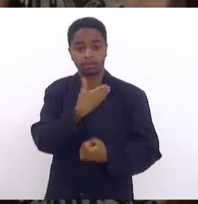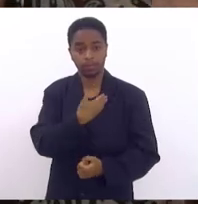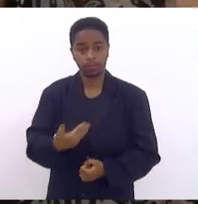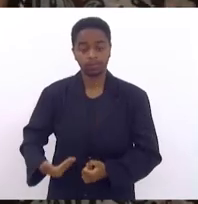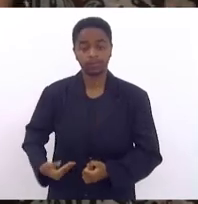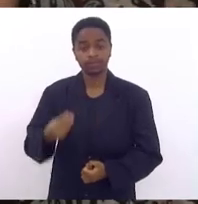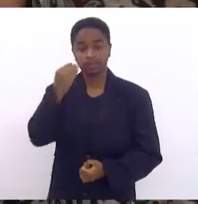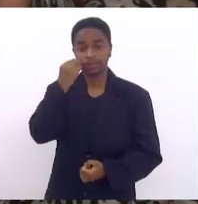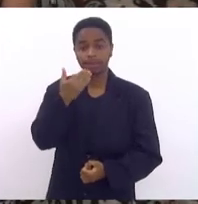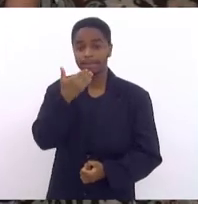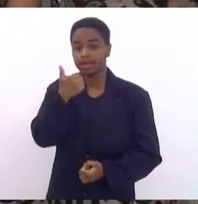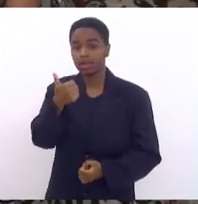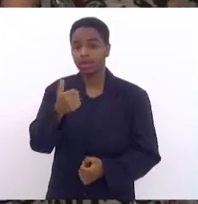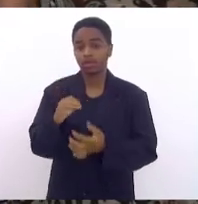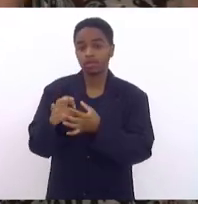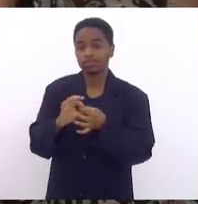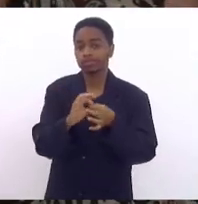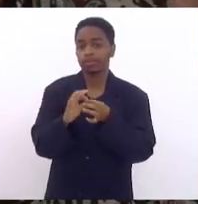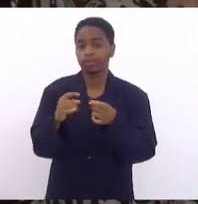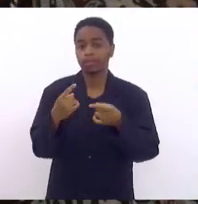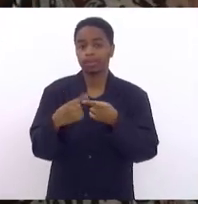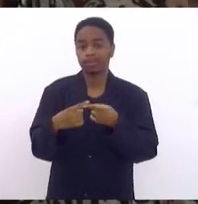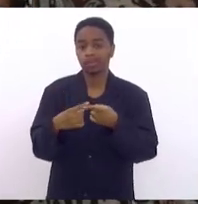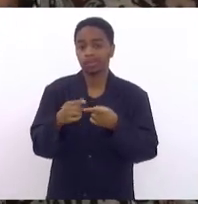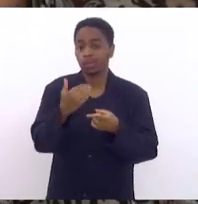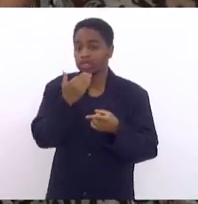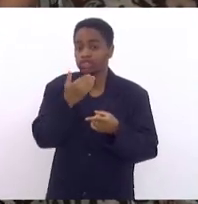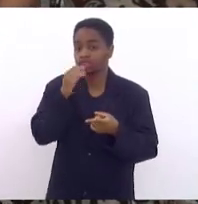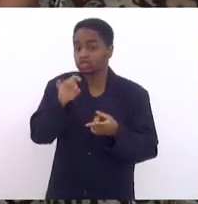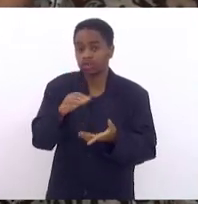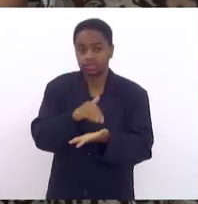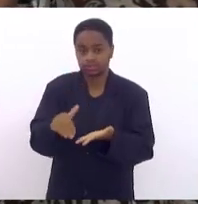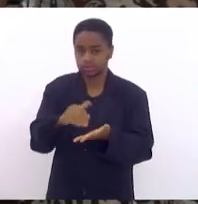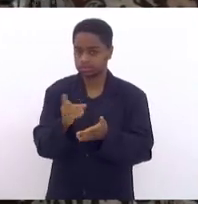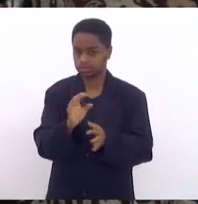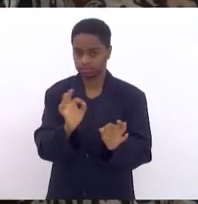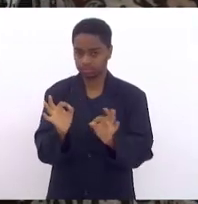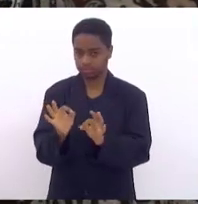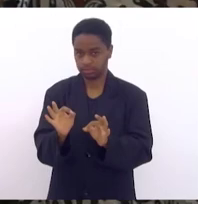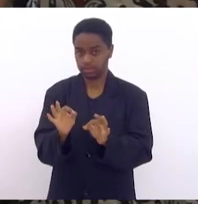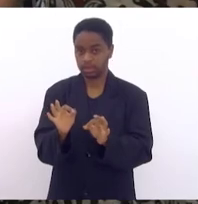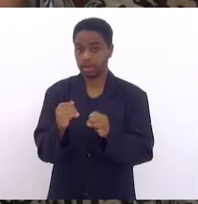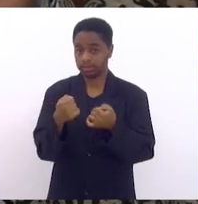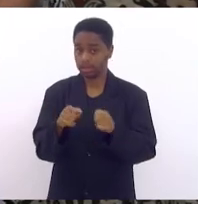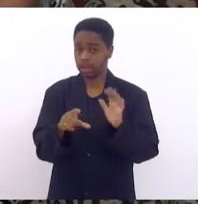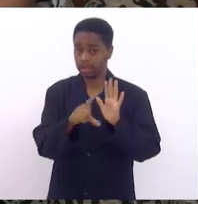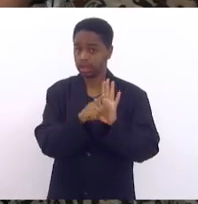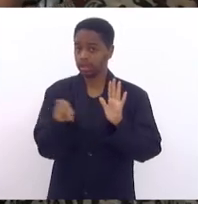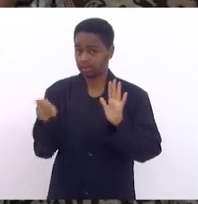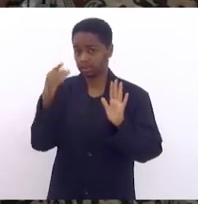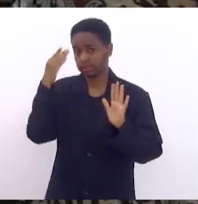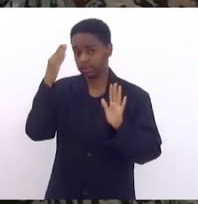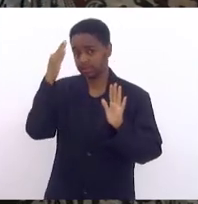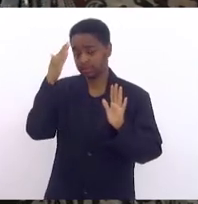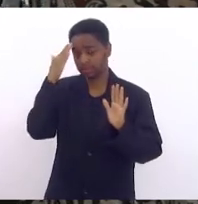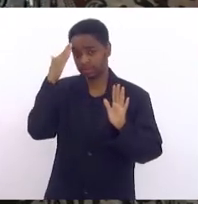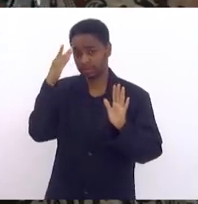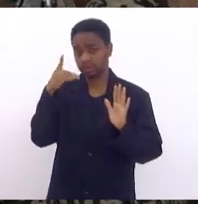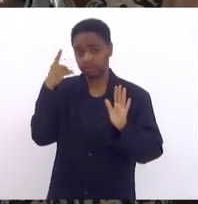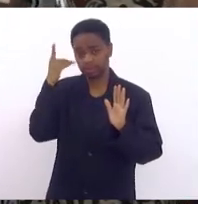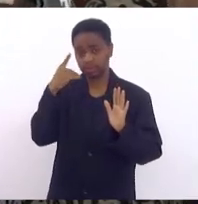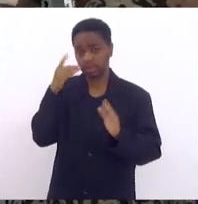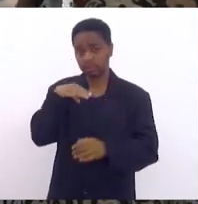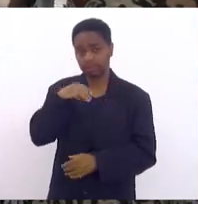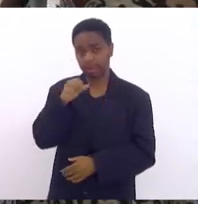melhor integração, mas não basta ter uma secretaria, tem que ter meios. A deputada Marta Rocha bem sabe disso, chefiou a Polícia